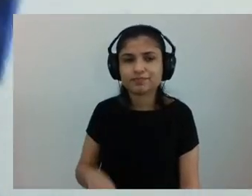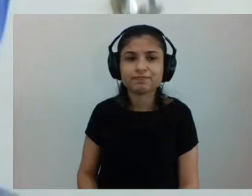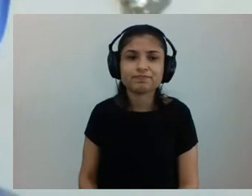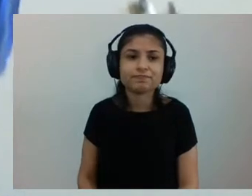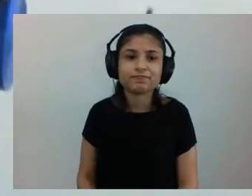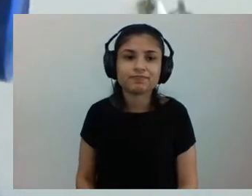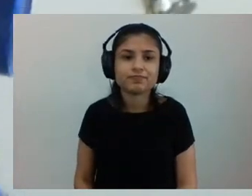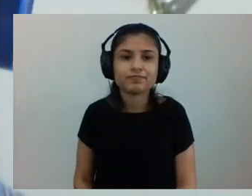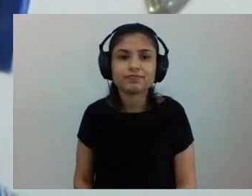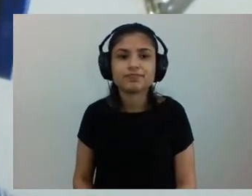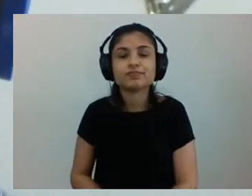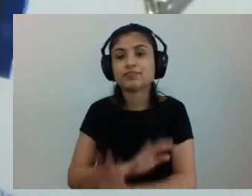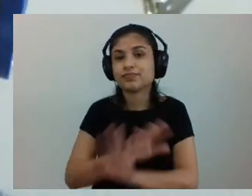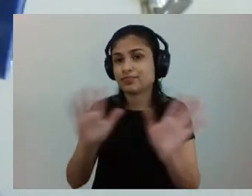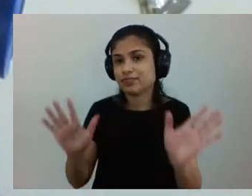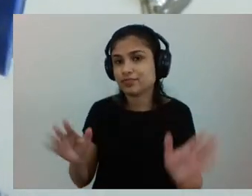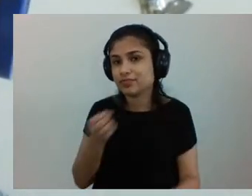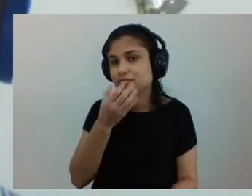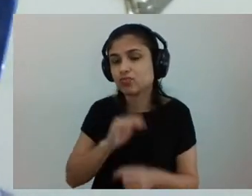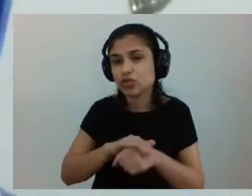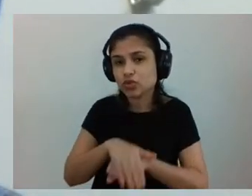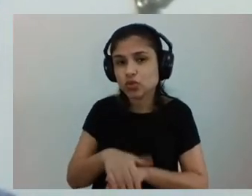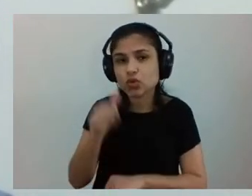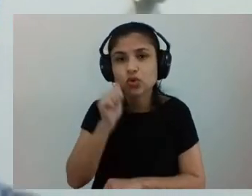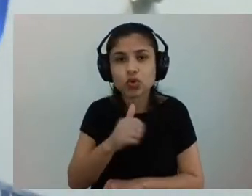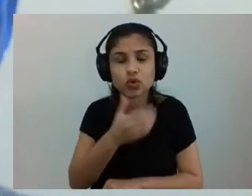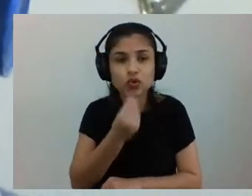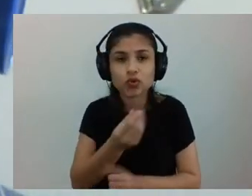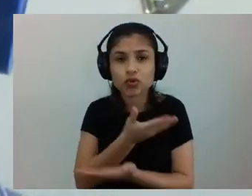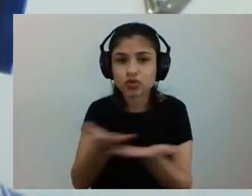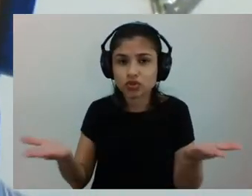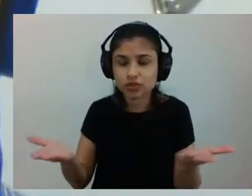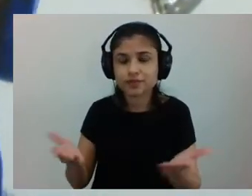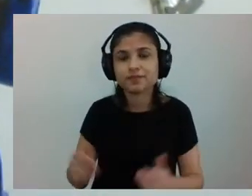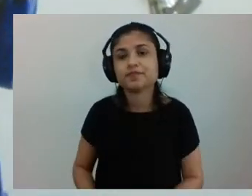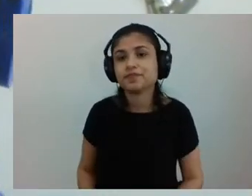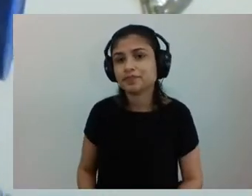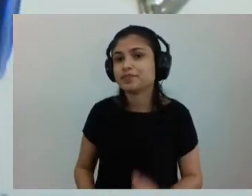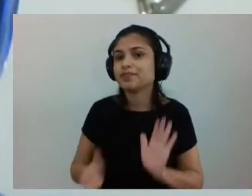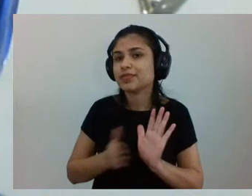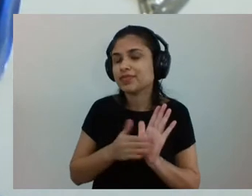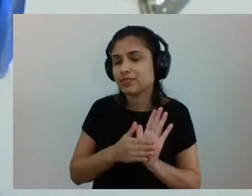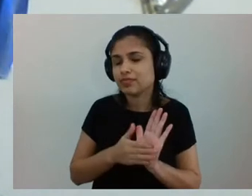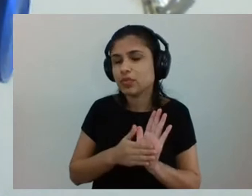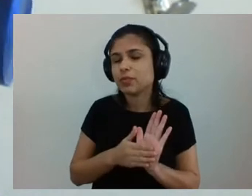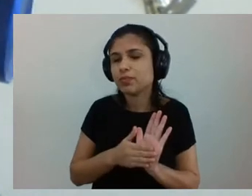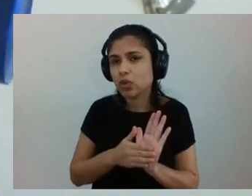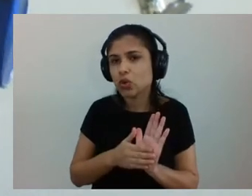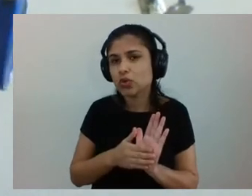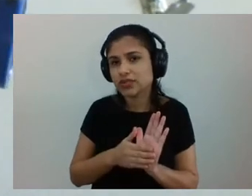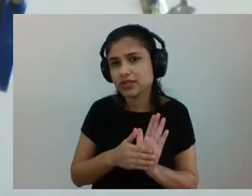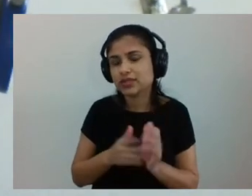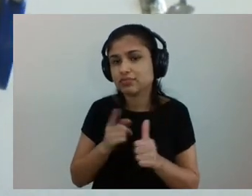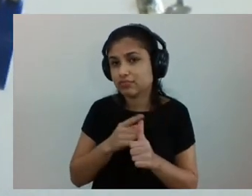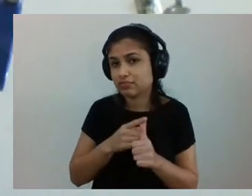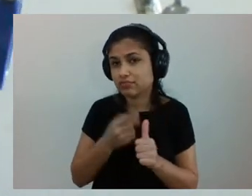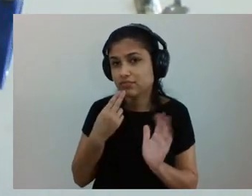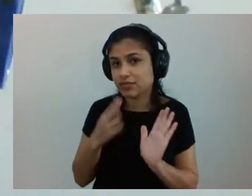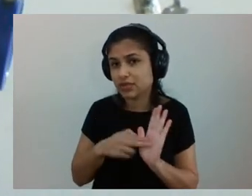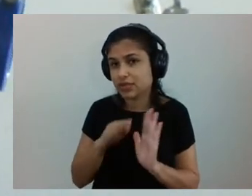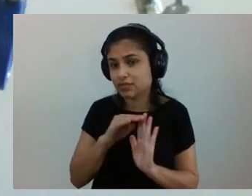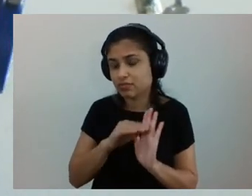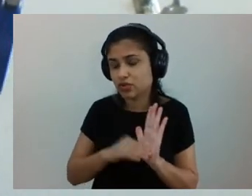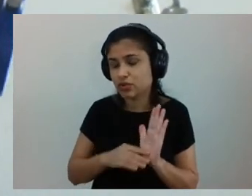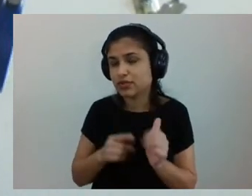Olá, pessoal, boa noite a todos e a todas. Uma das nossas propostas aí dentro da nossa carta-programa é